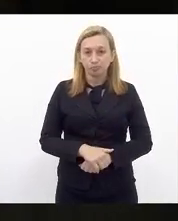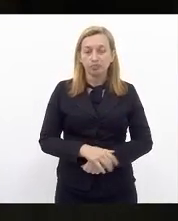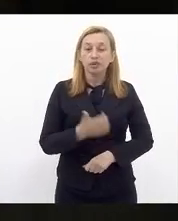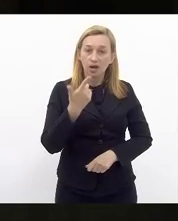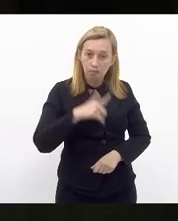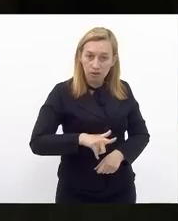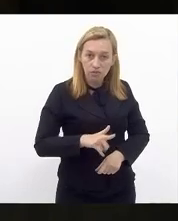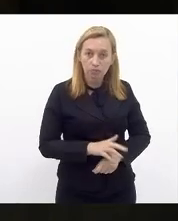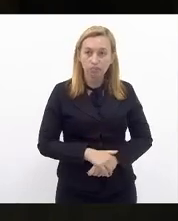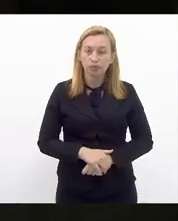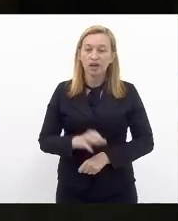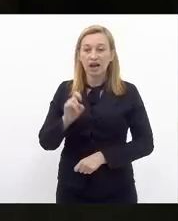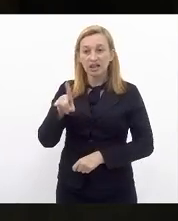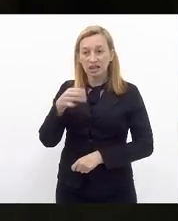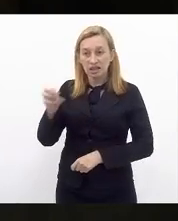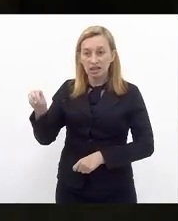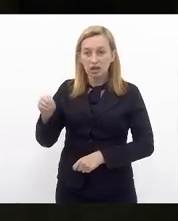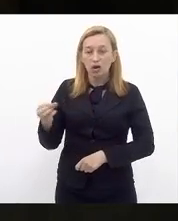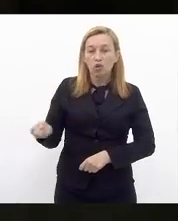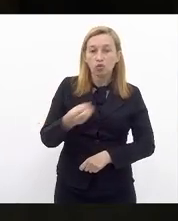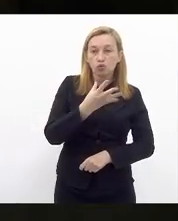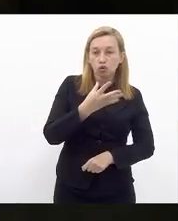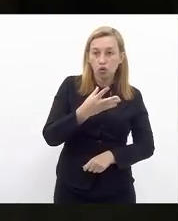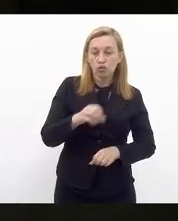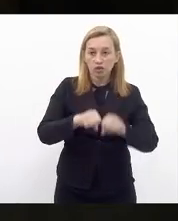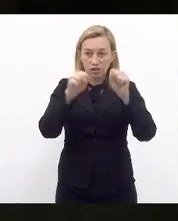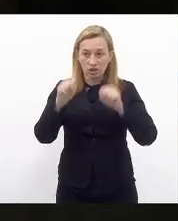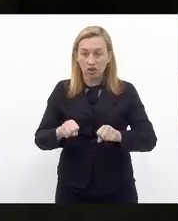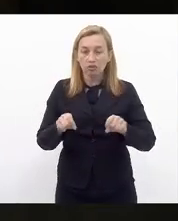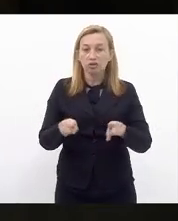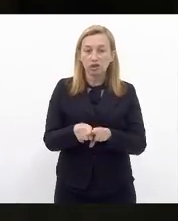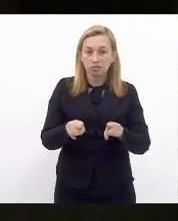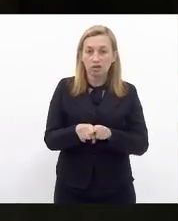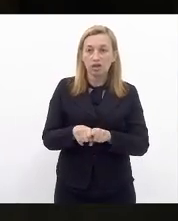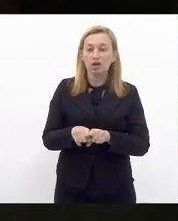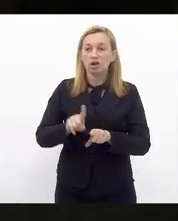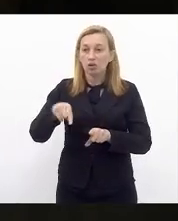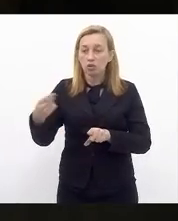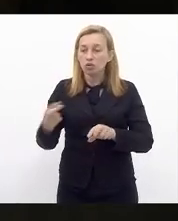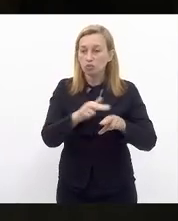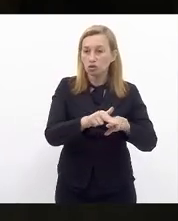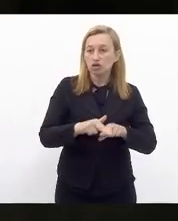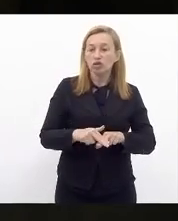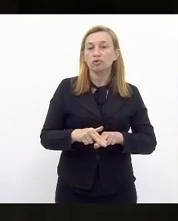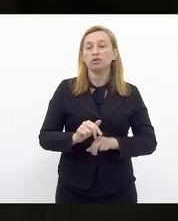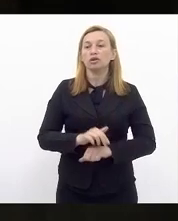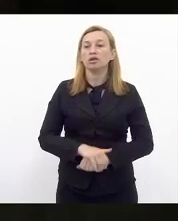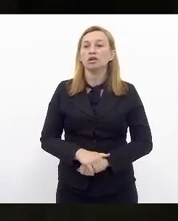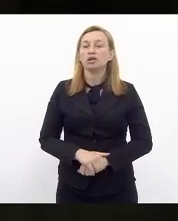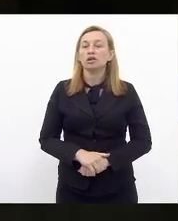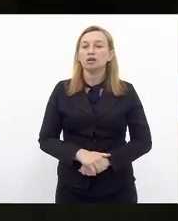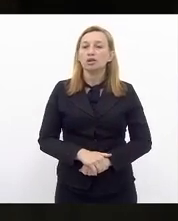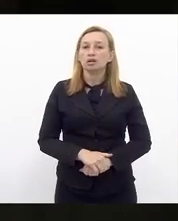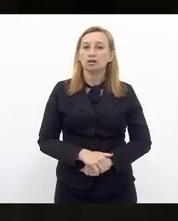repito que adesão quando o regime também é um dos fatores Assim como